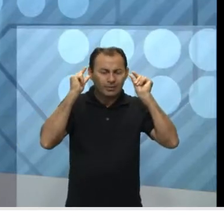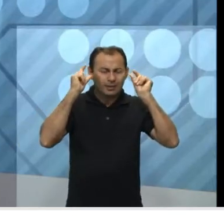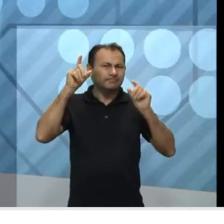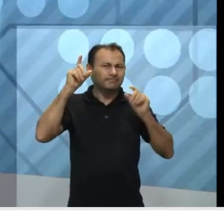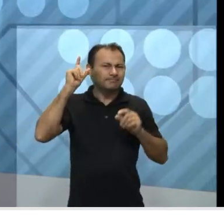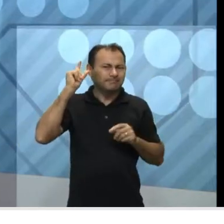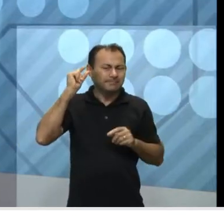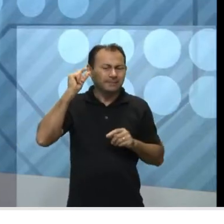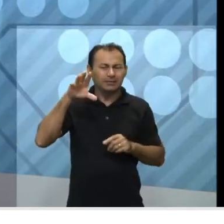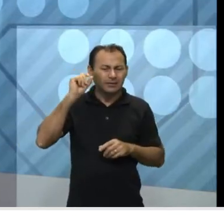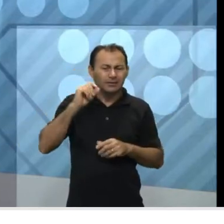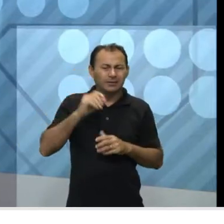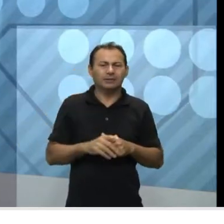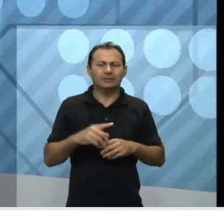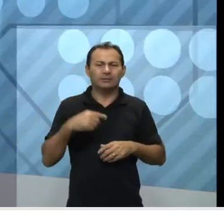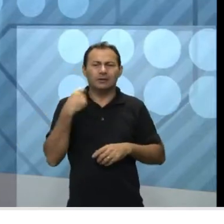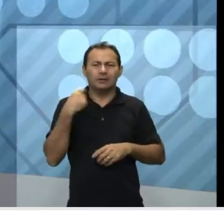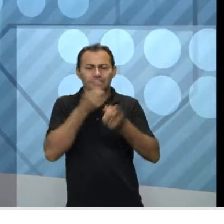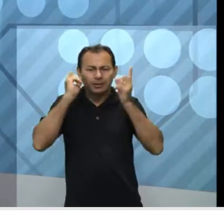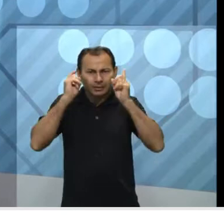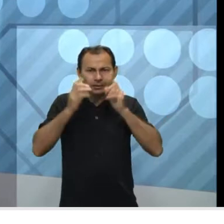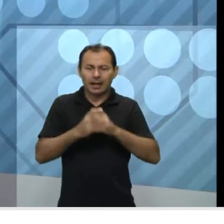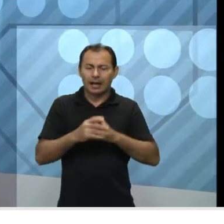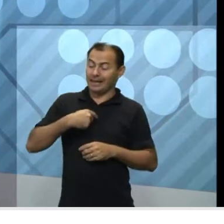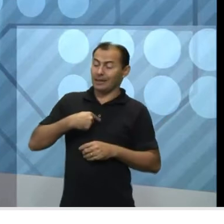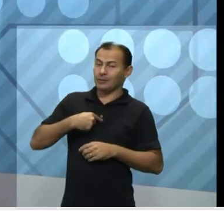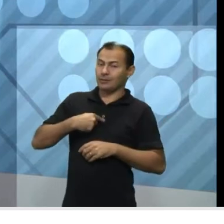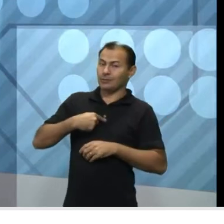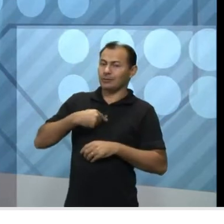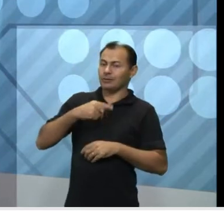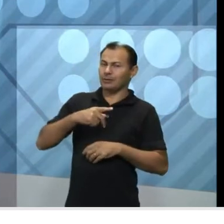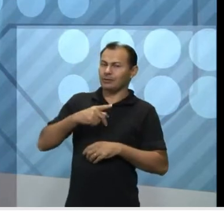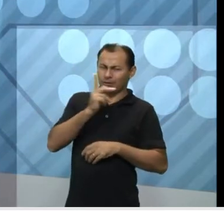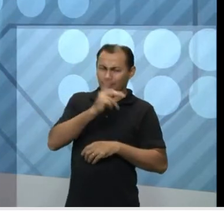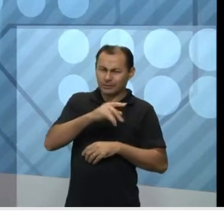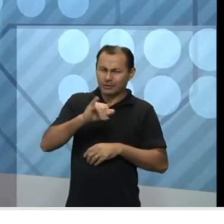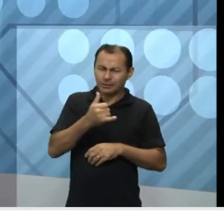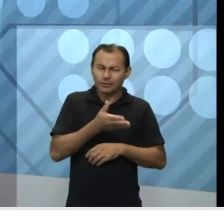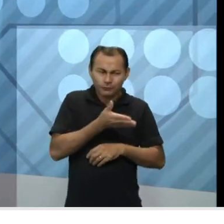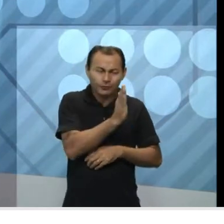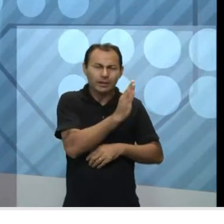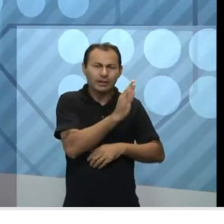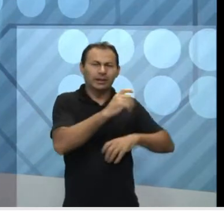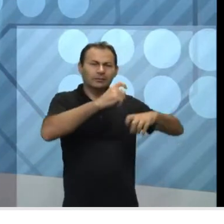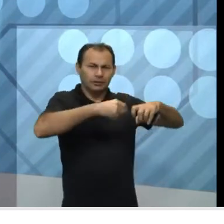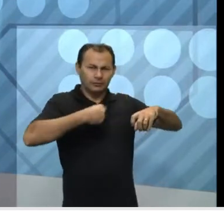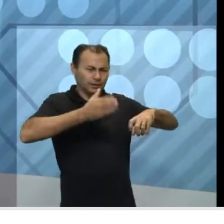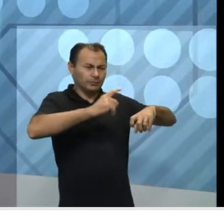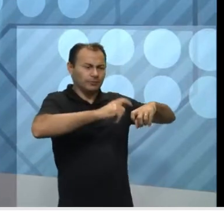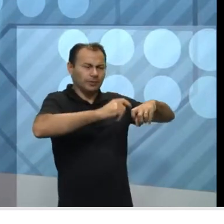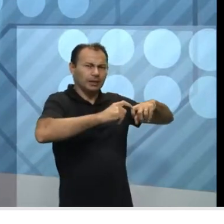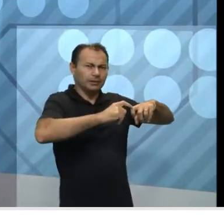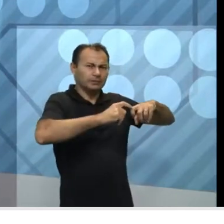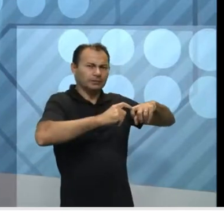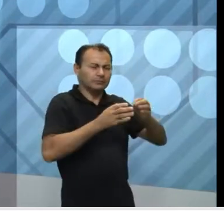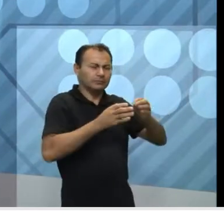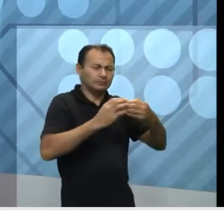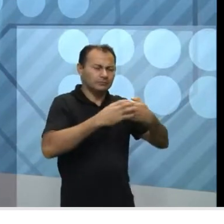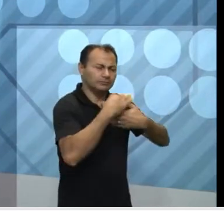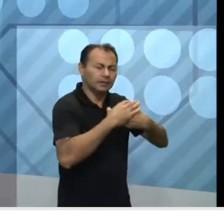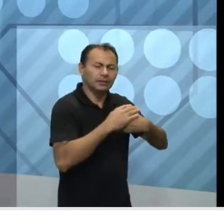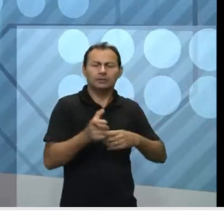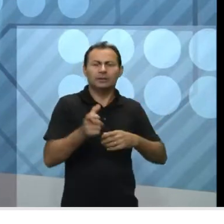Aproveitando, professora, eu estou com uma dúvida. Eu fui ao médico, ele deu algumas orientações e eu vi uma reportagem que tinha um outro posicionamento. E